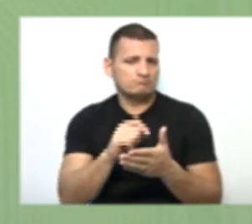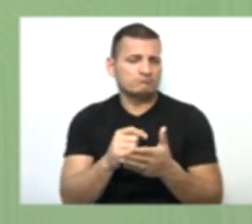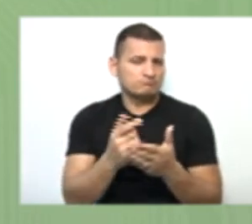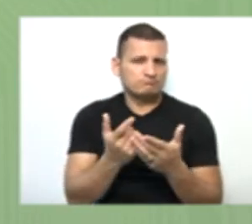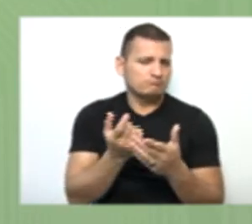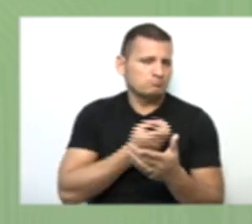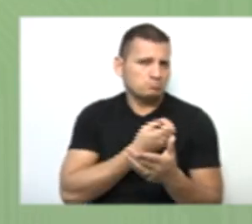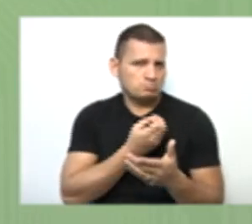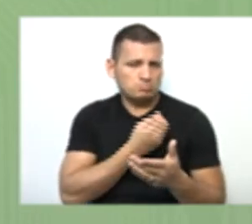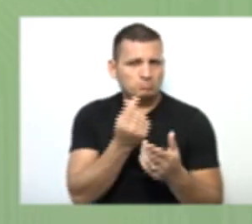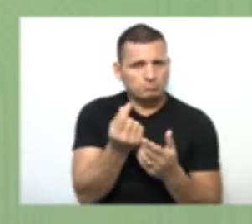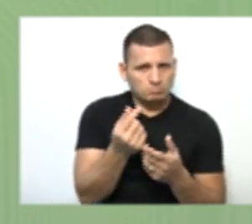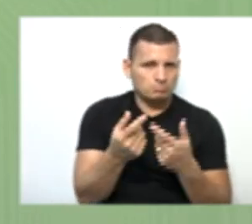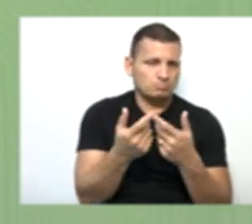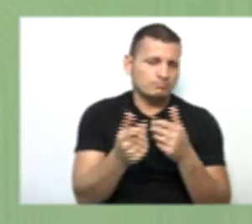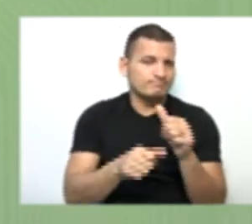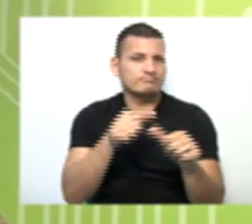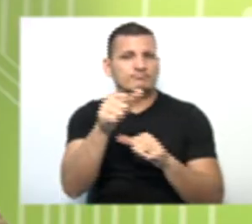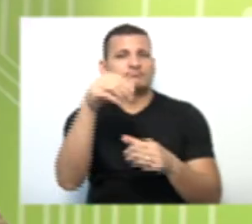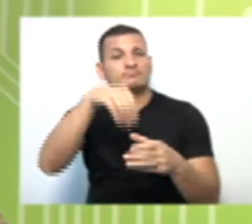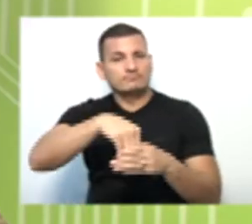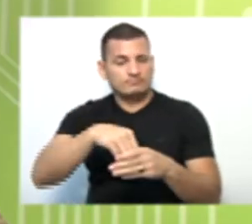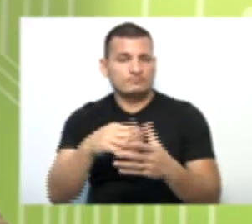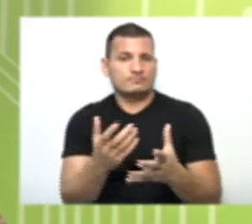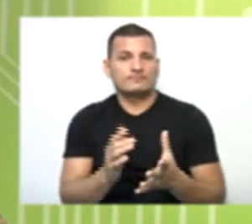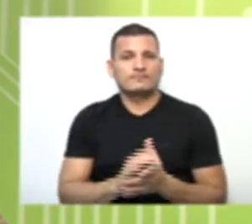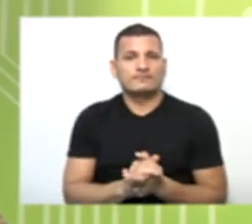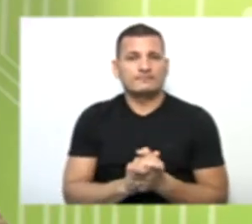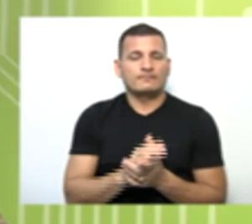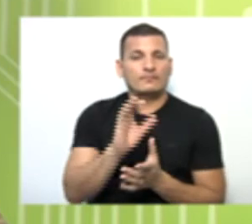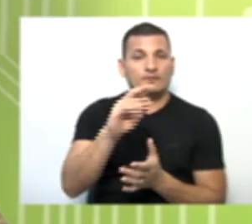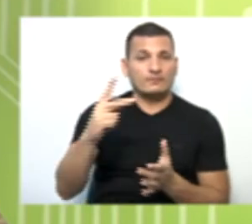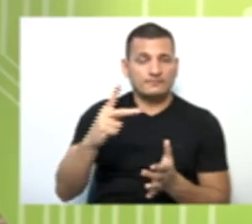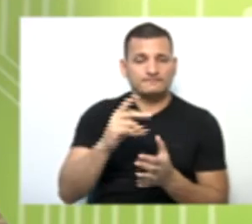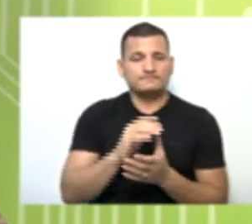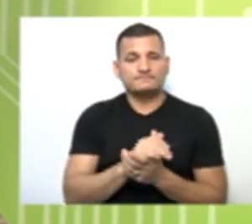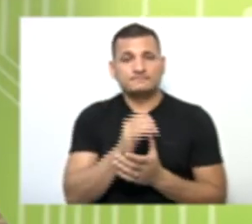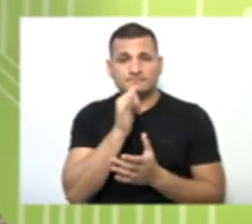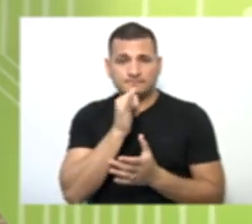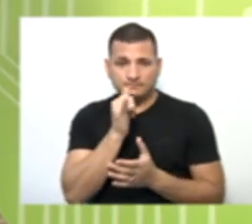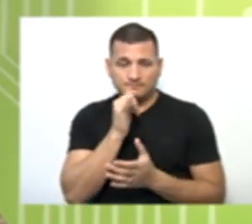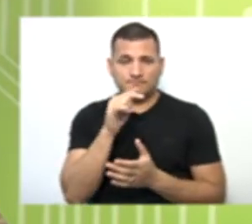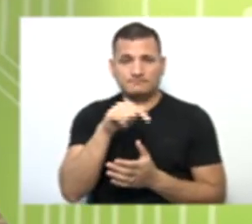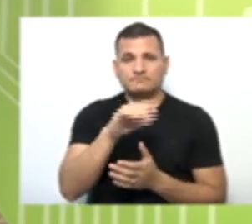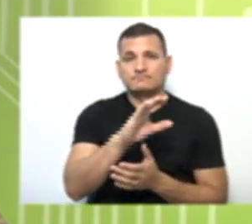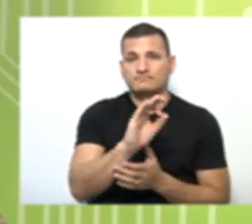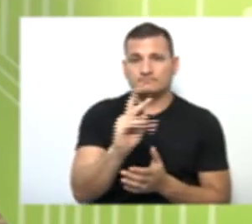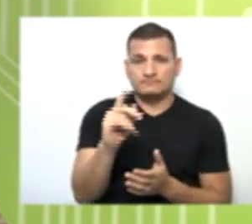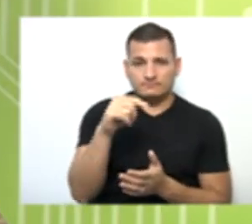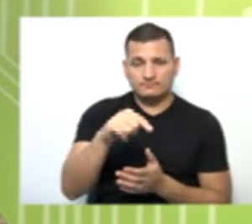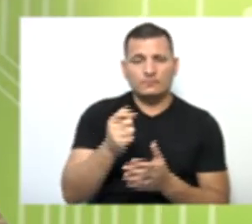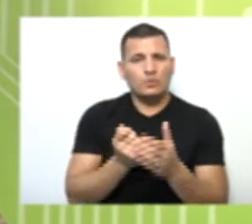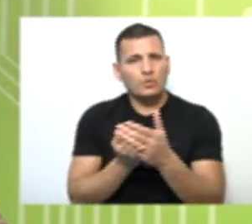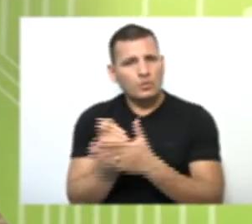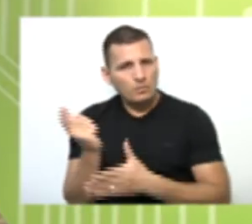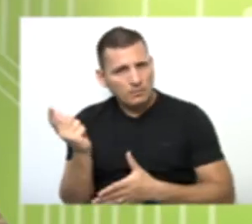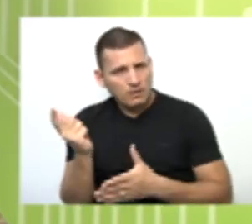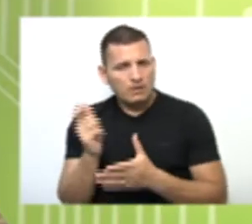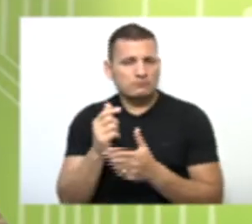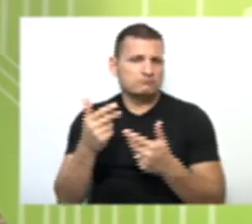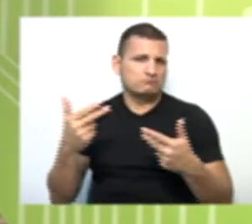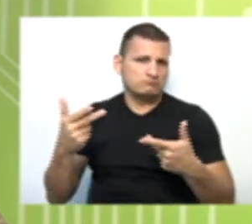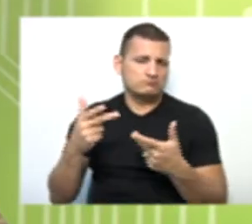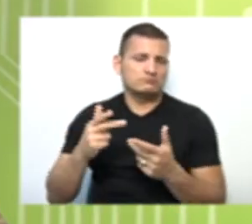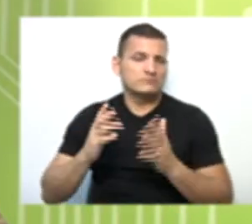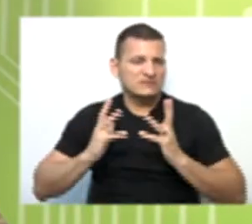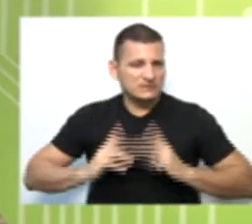Vamos exemplificar. Quando a cooperativa ela compra produto de limpeza, é considerado